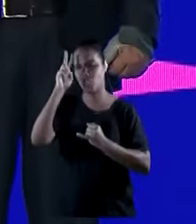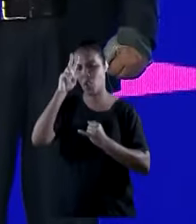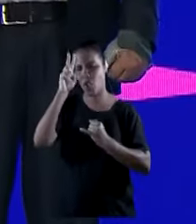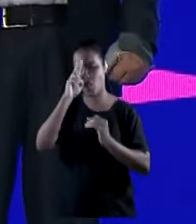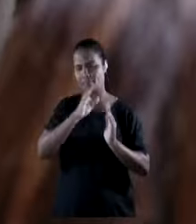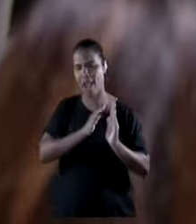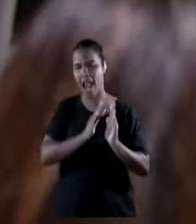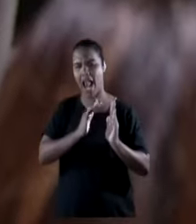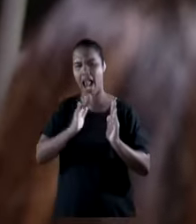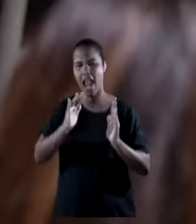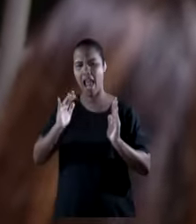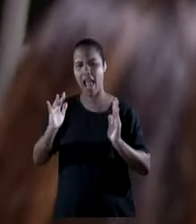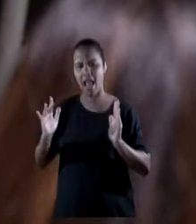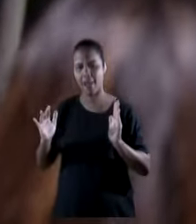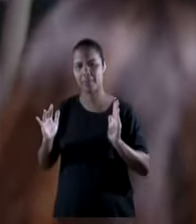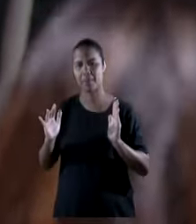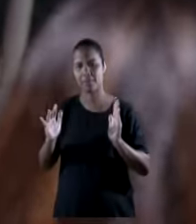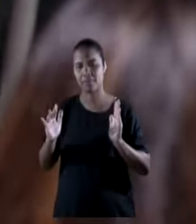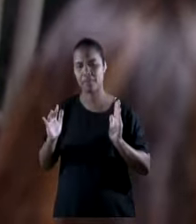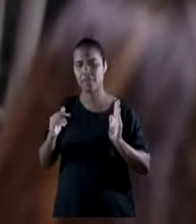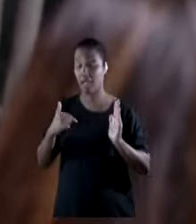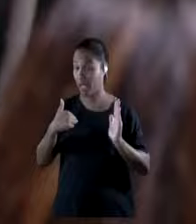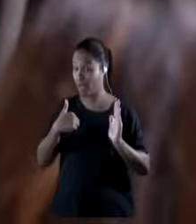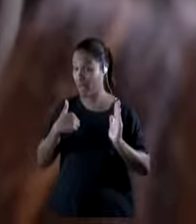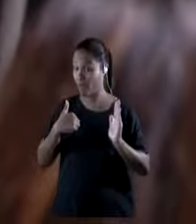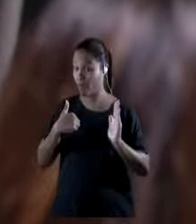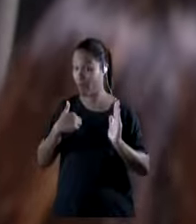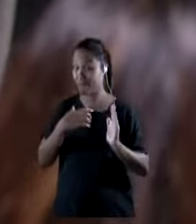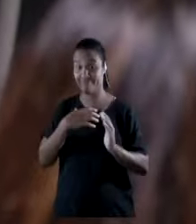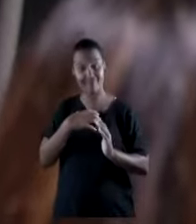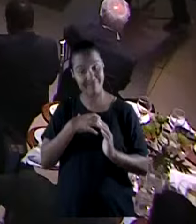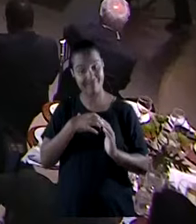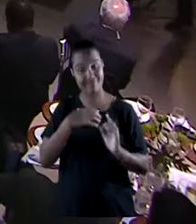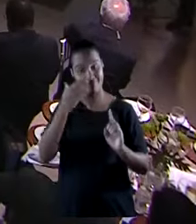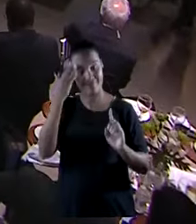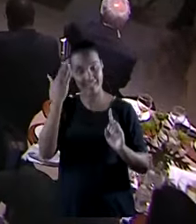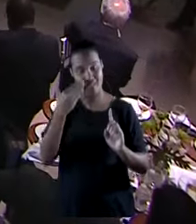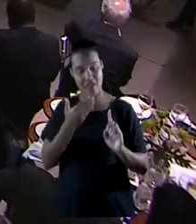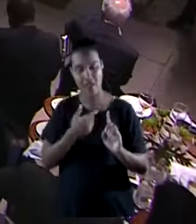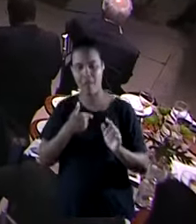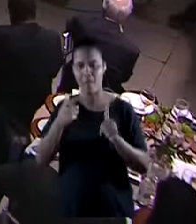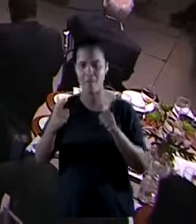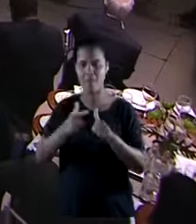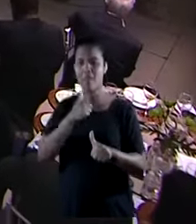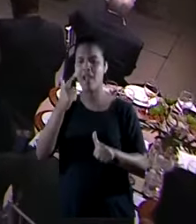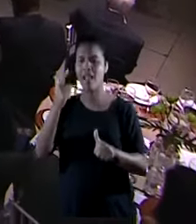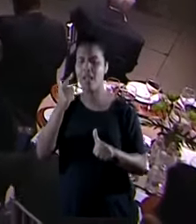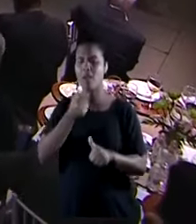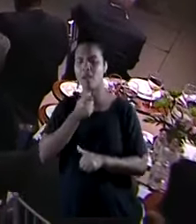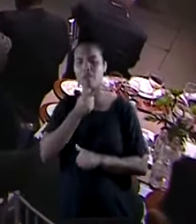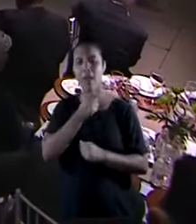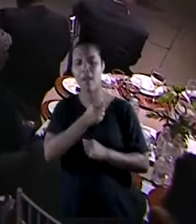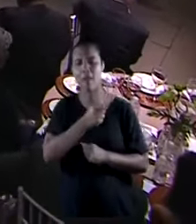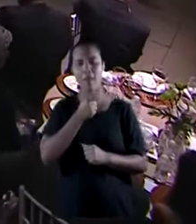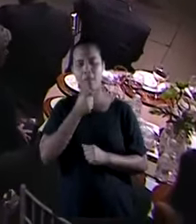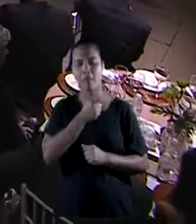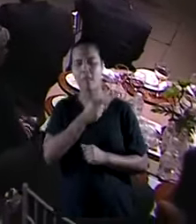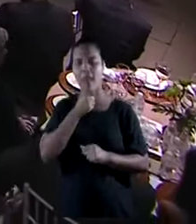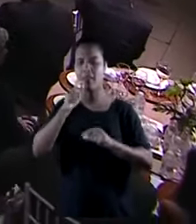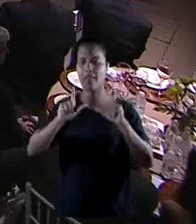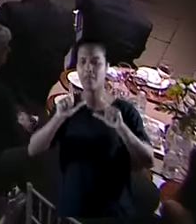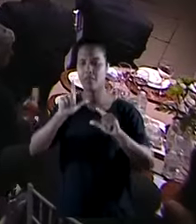disparado. E eu tive a honra de ser o primeiro apresentador de televisão a divulgar a